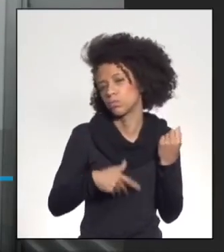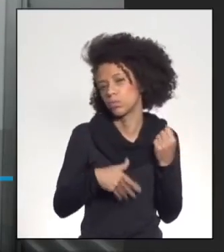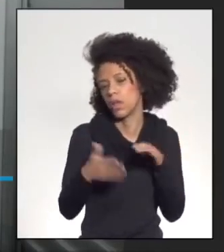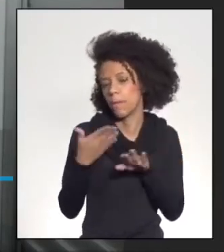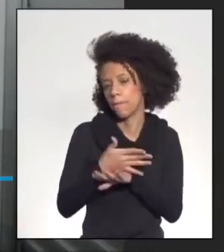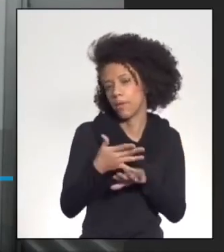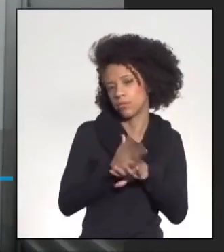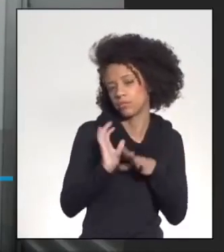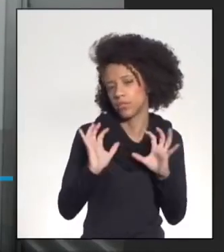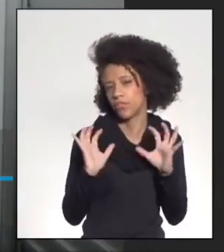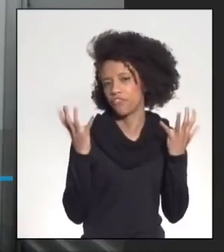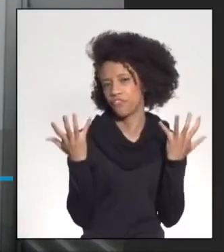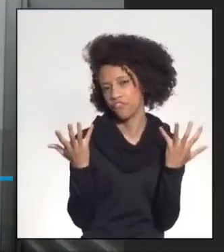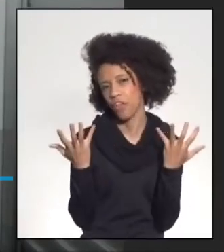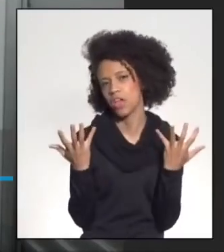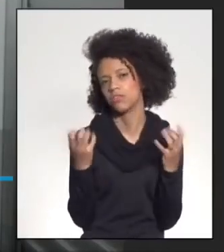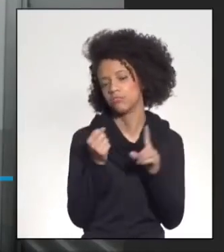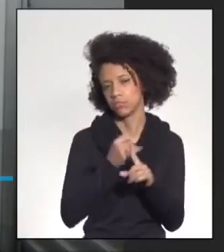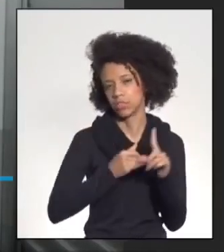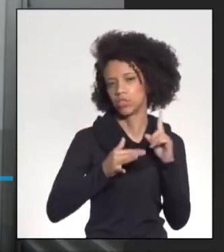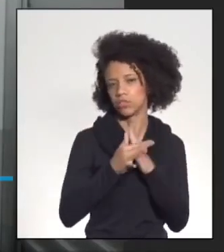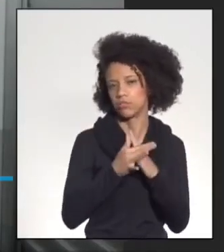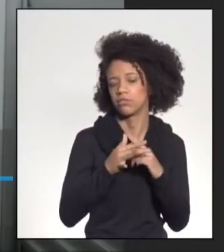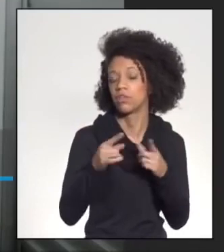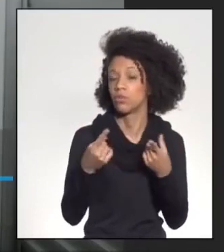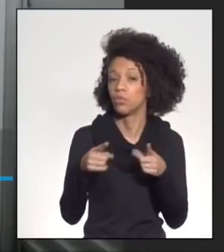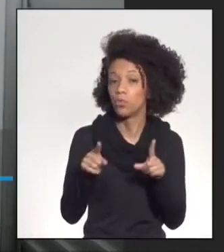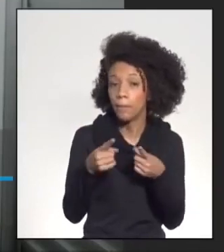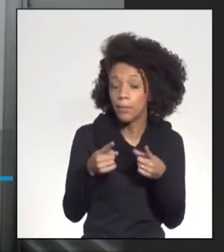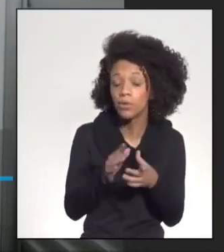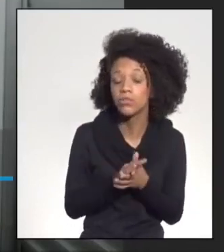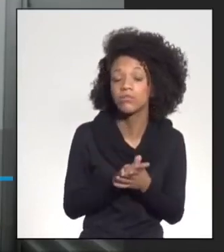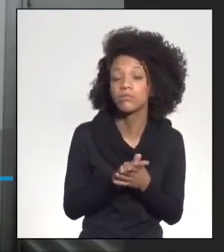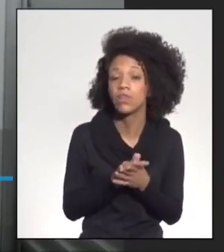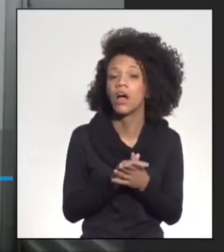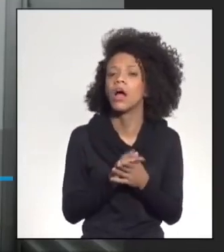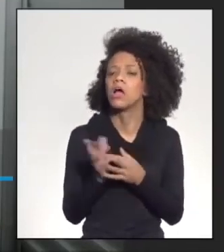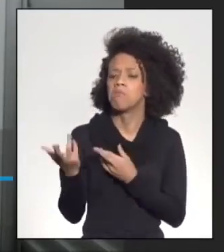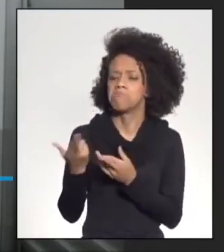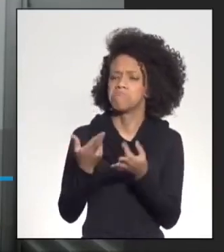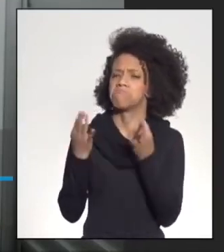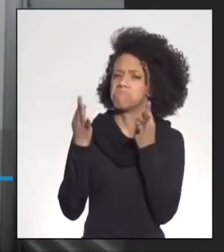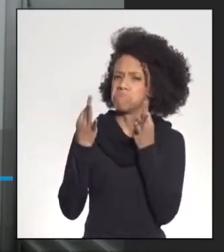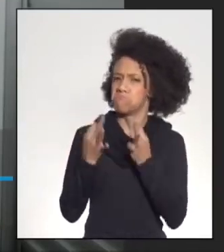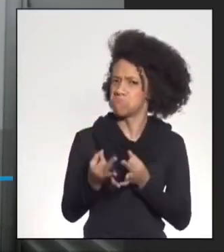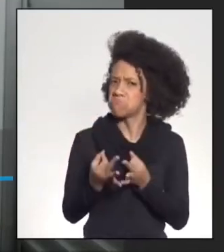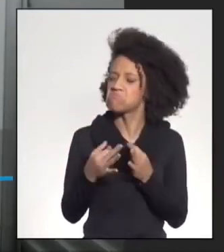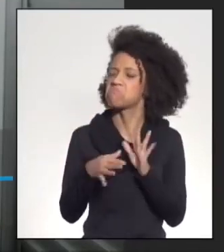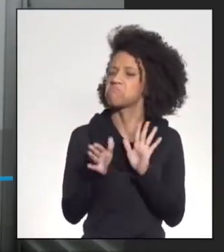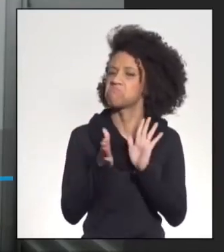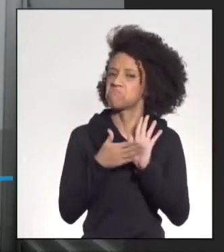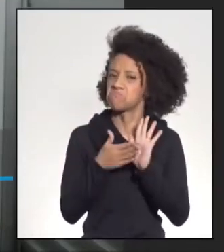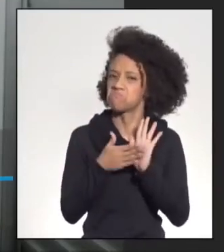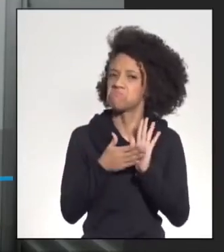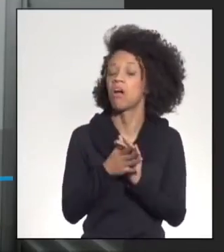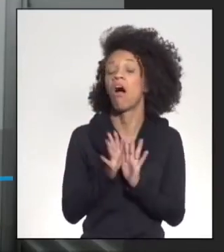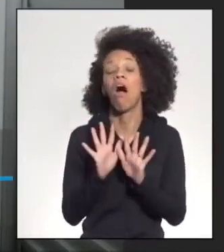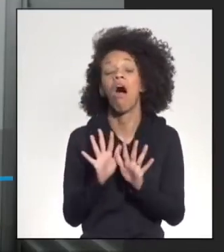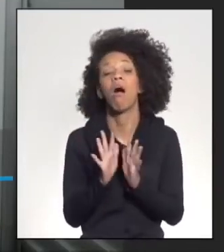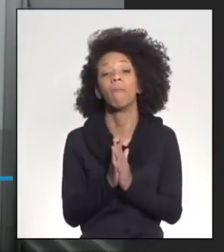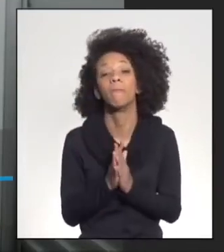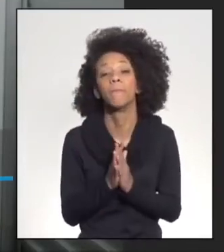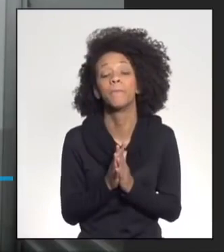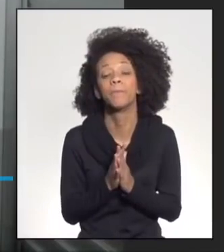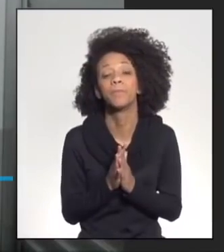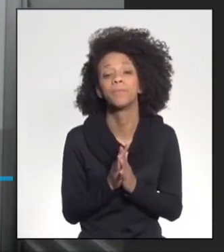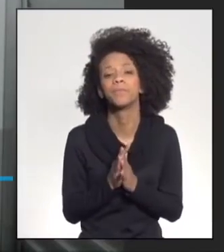evento na sociedade, né, de música, e vocês responderam muito certinho, muito legal. Vamos lá, pessoal.